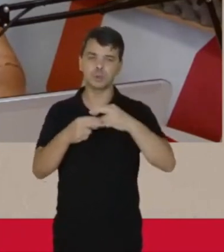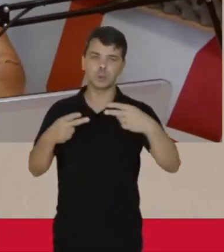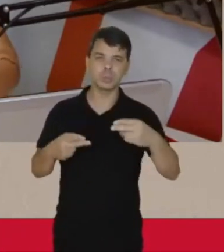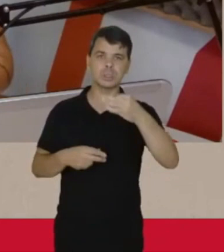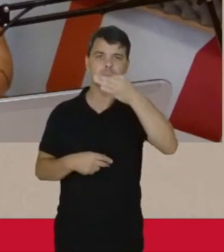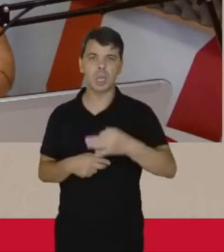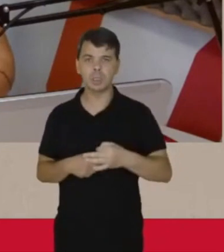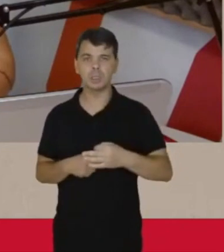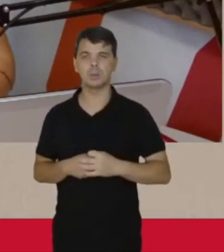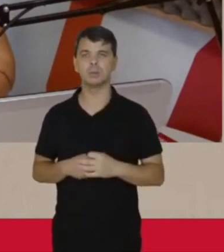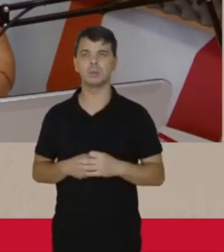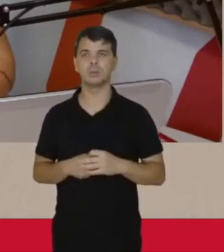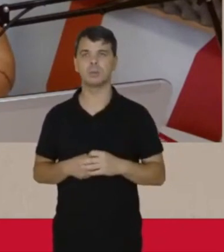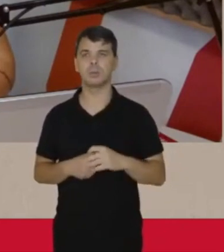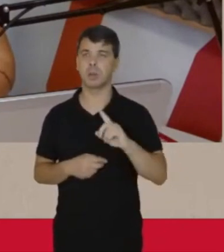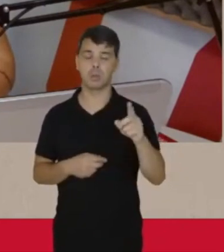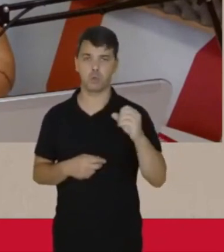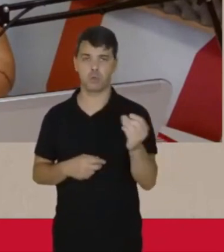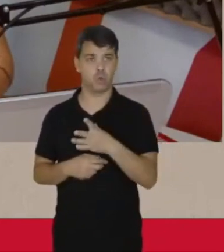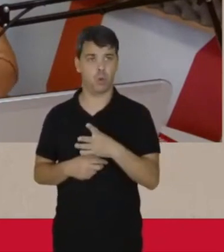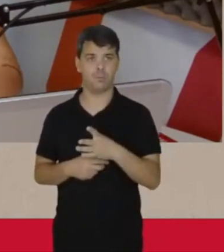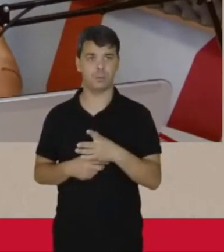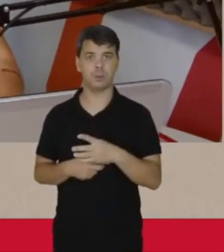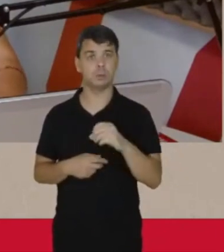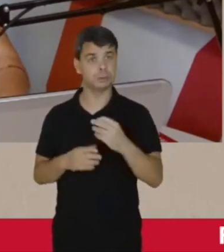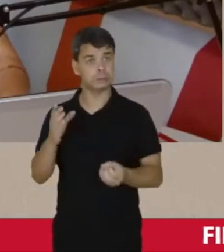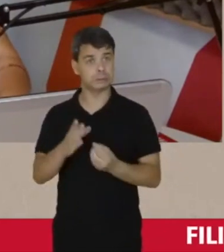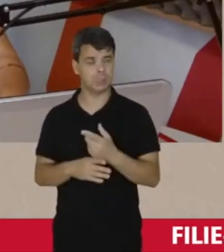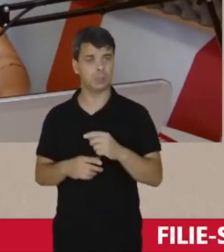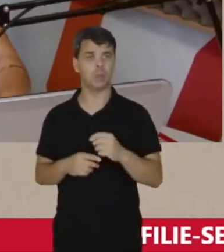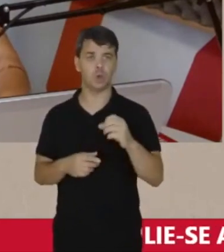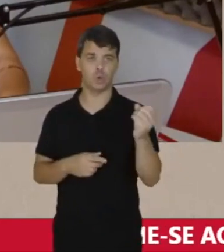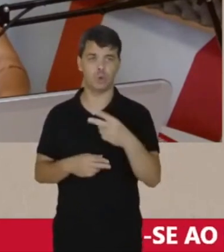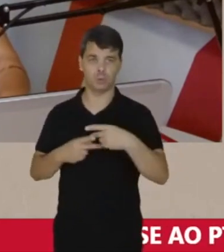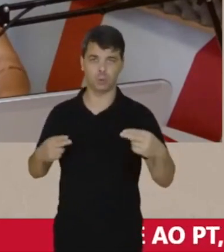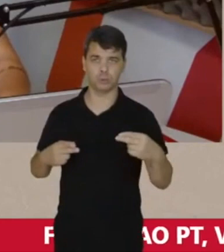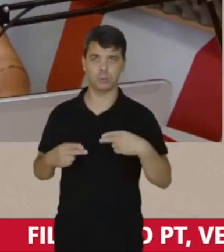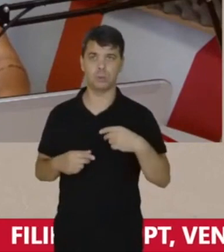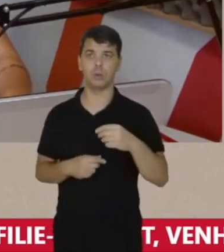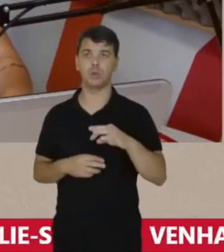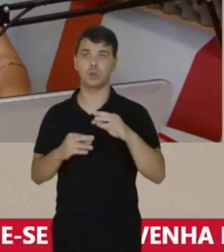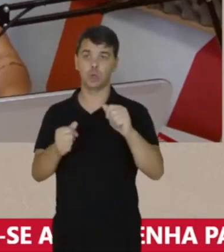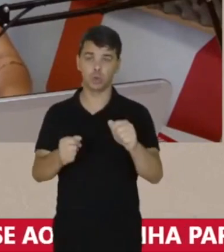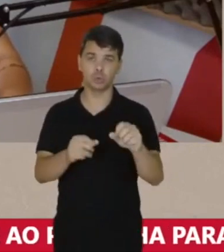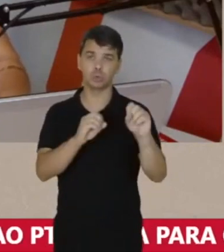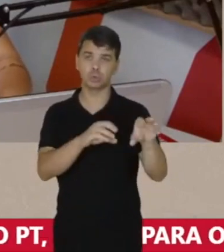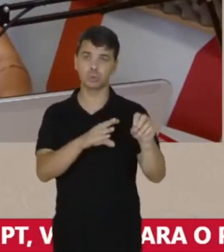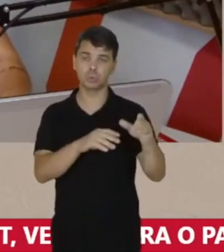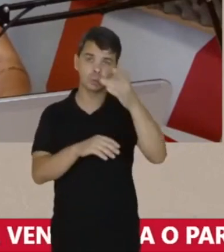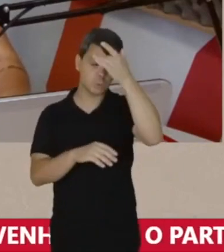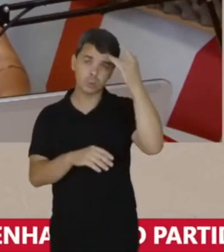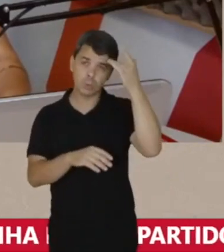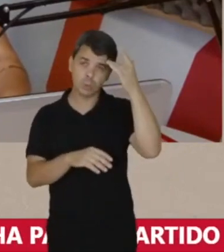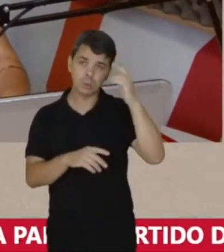capaz, não inova, não faz coisas potentes, né? Então, eu queria deixar aí para todos os educadores e educadoras